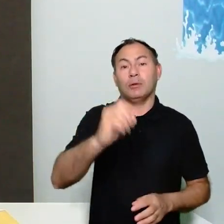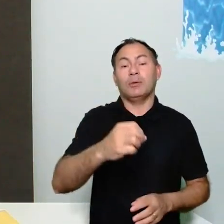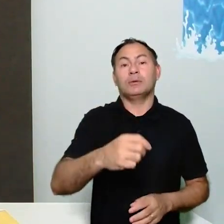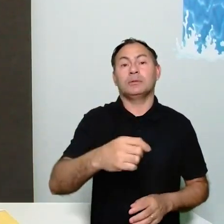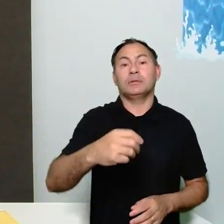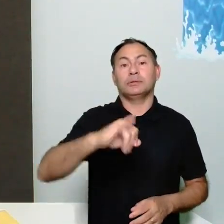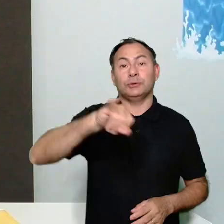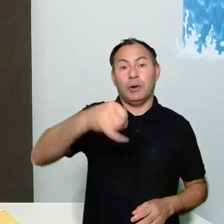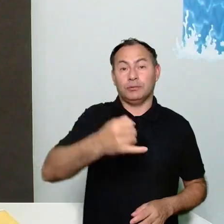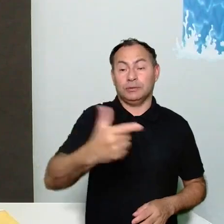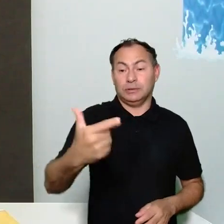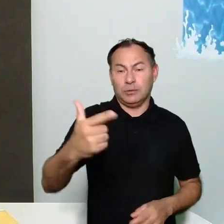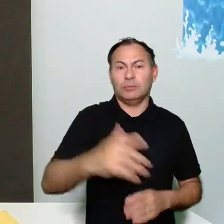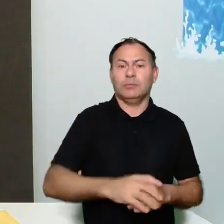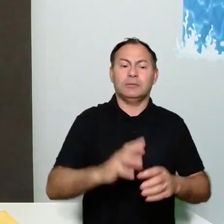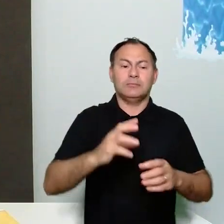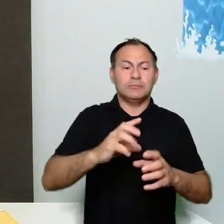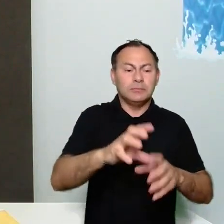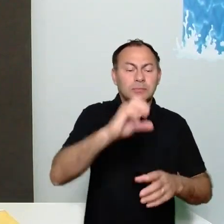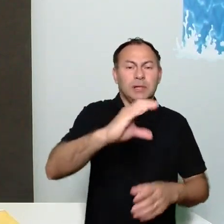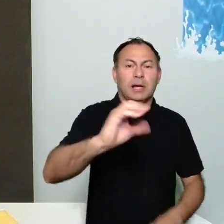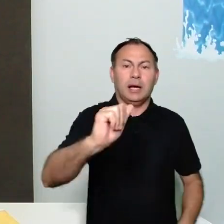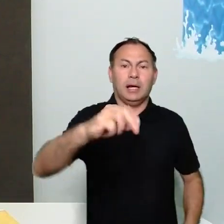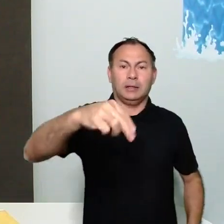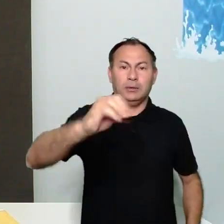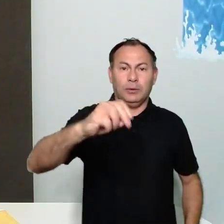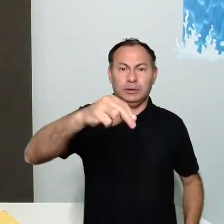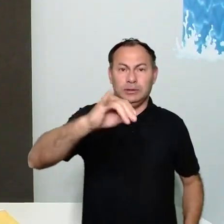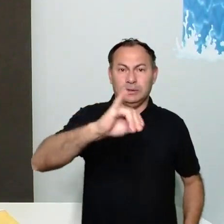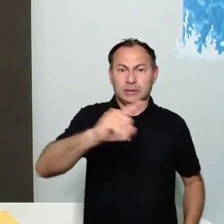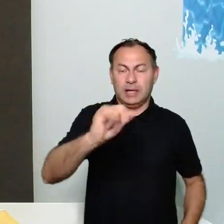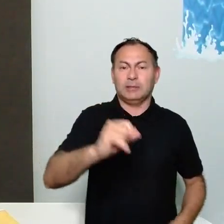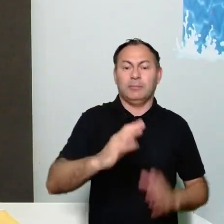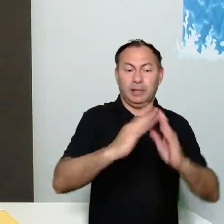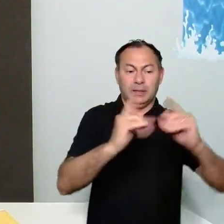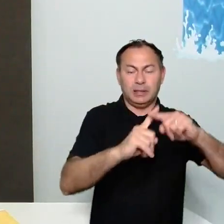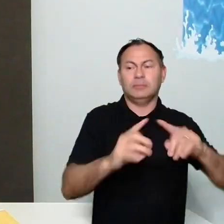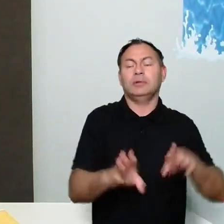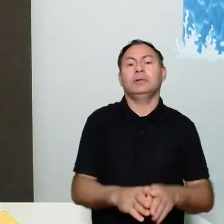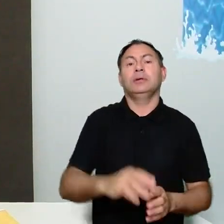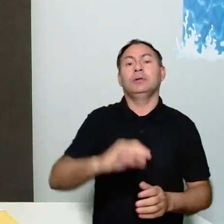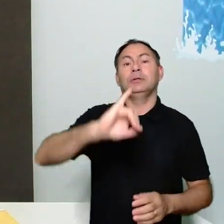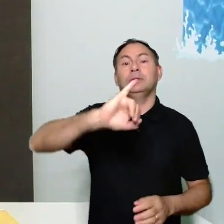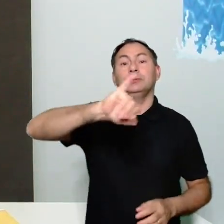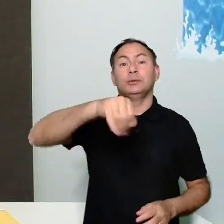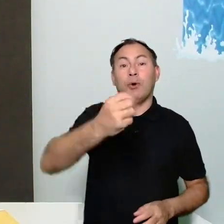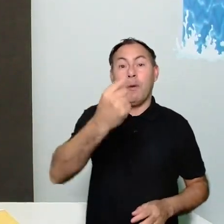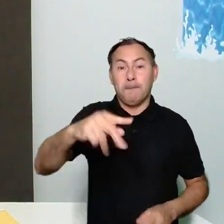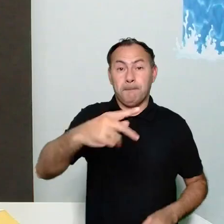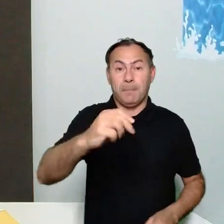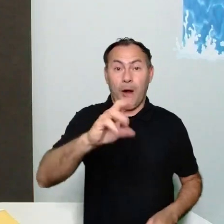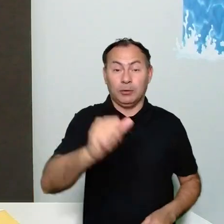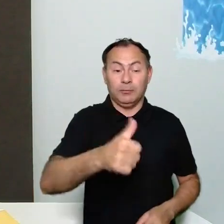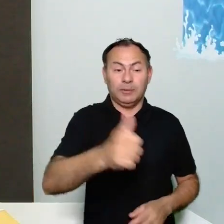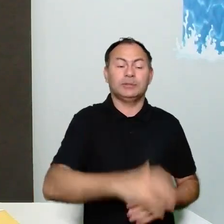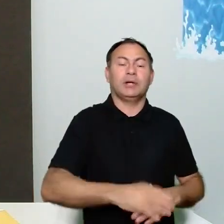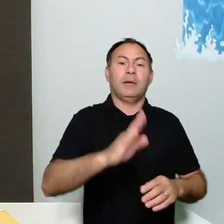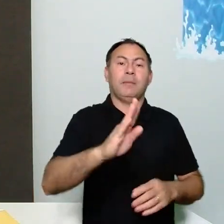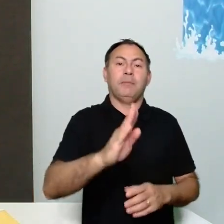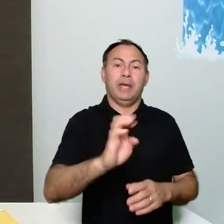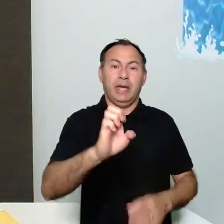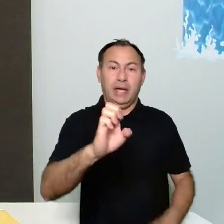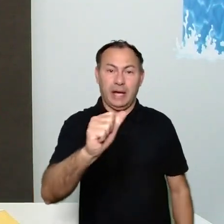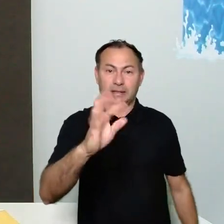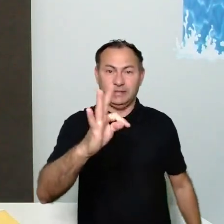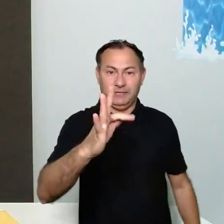canonizados pela igreja e João Paulo I beatificado. O beato João